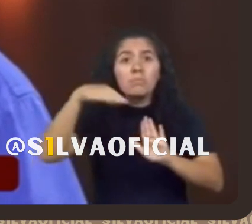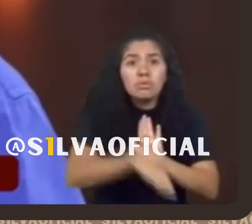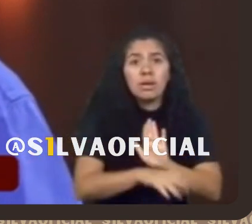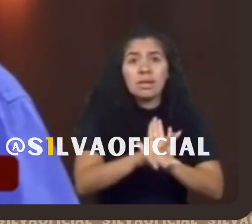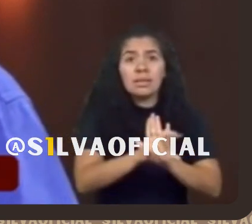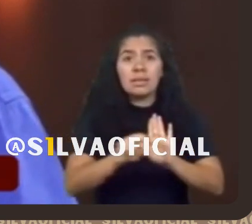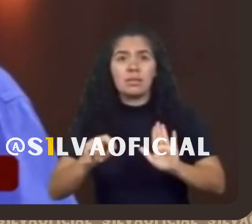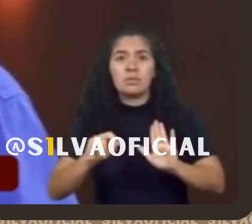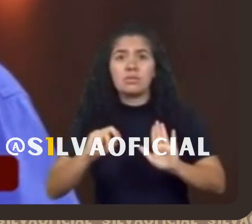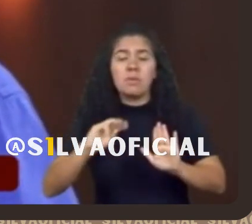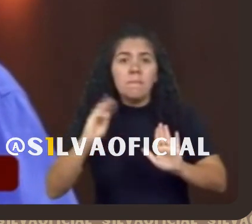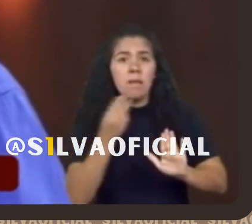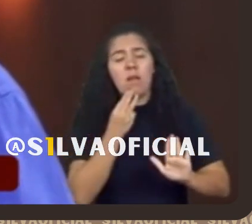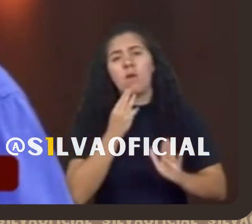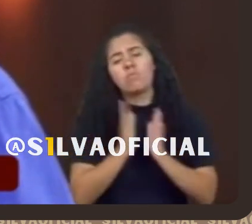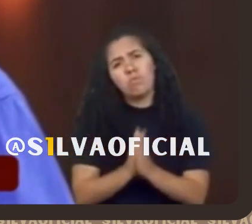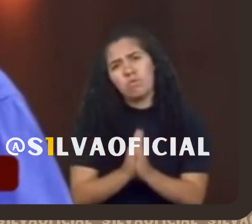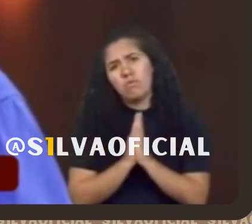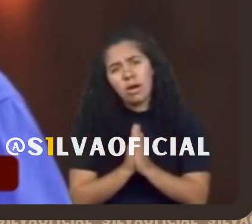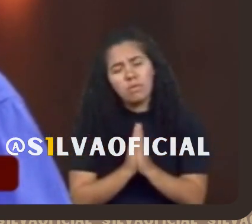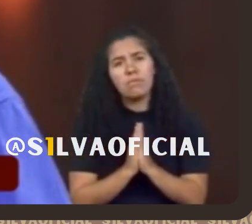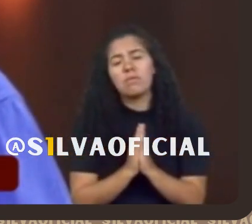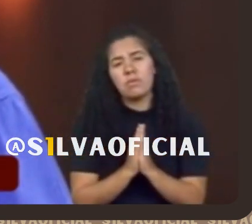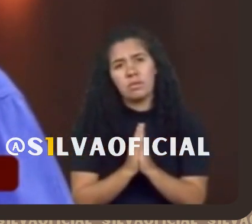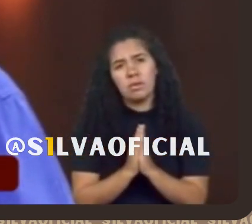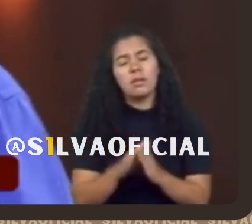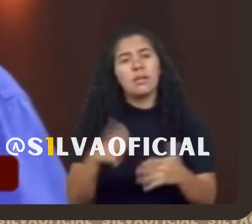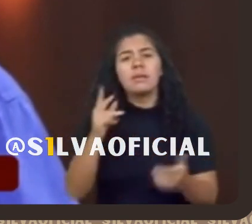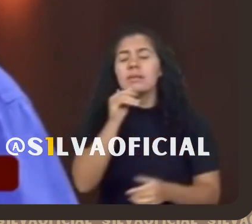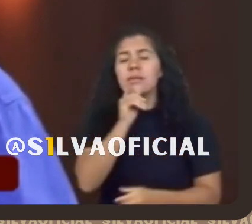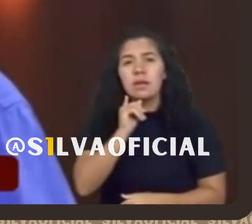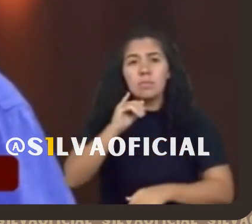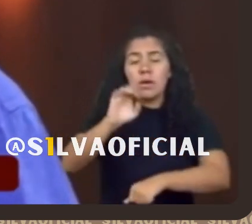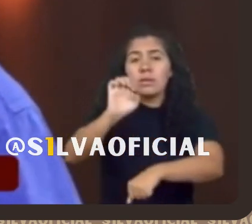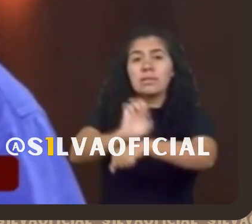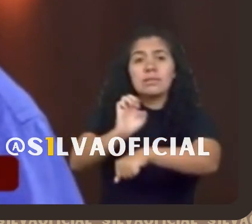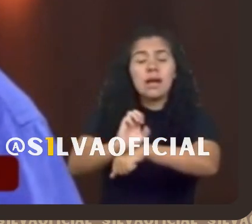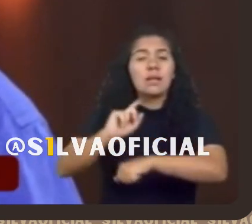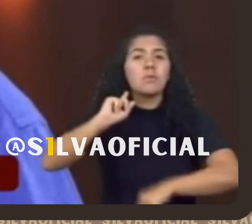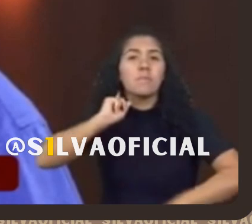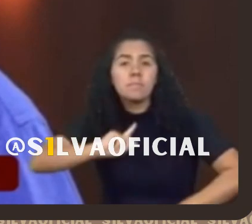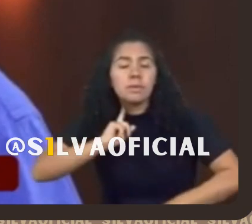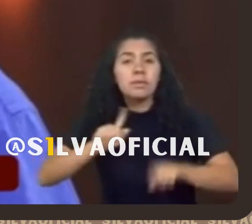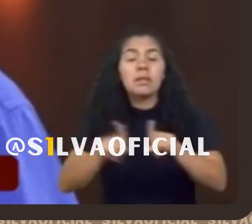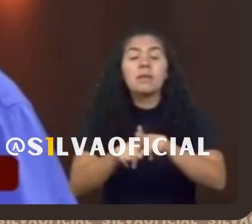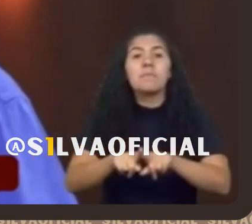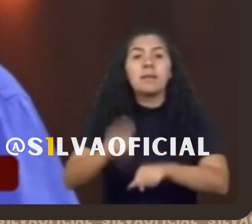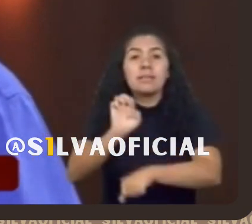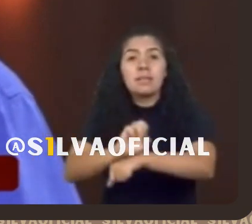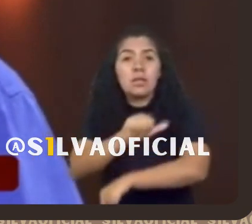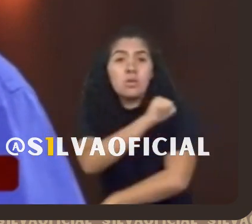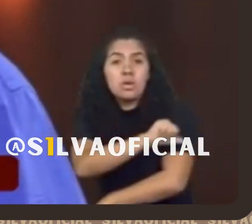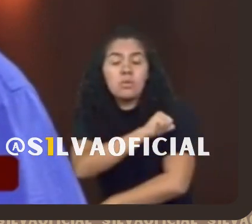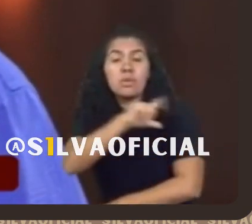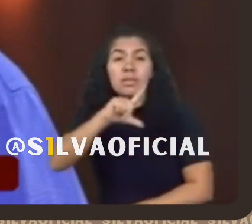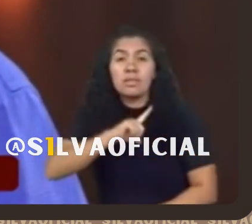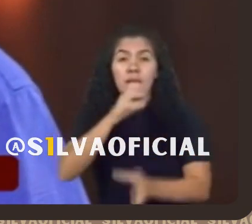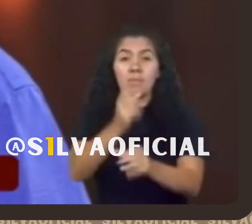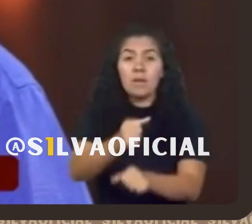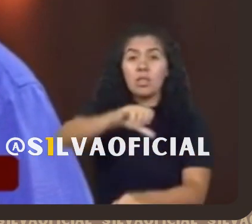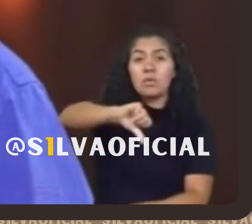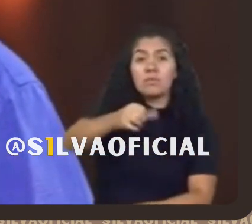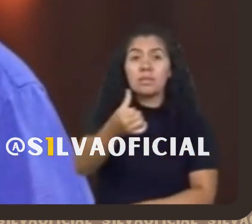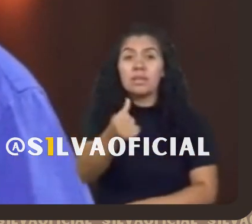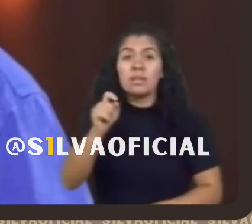uma gente extraordinária Minas Gerais o Rio de Janeiro tem 96.000 estudantes que pararam de